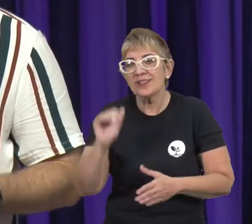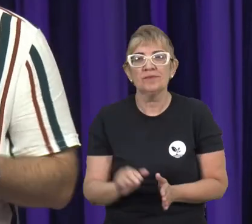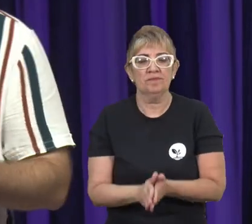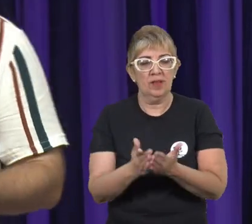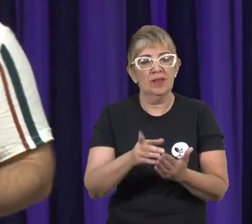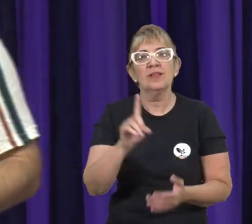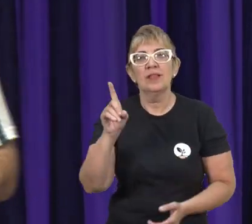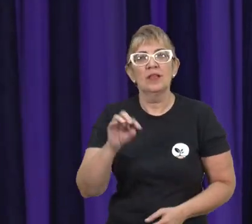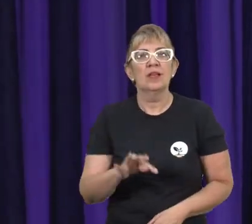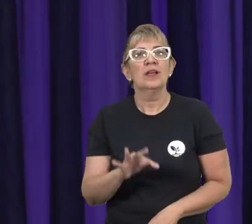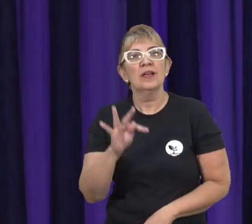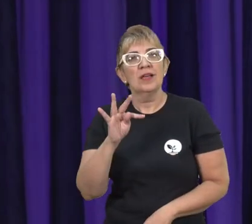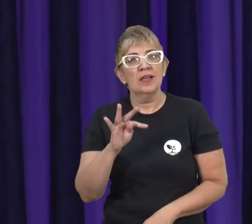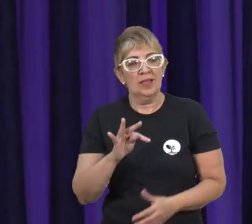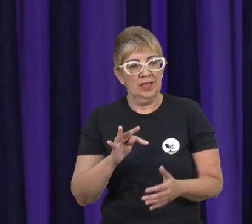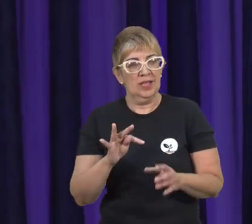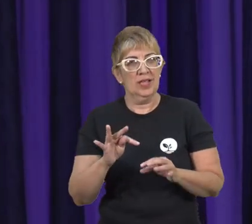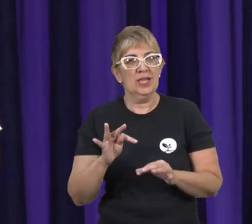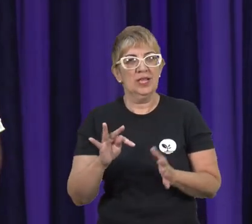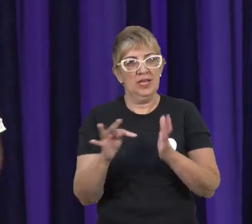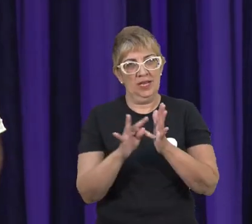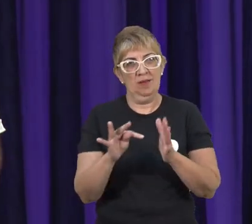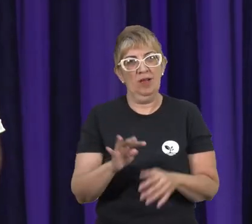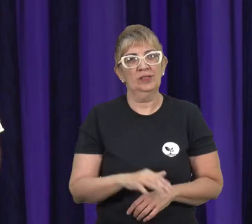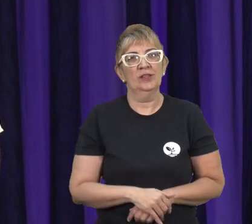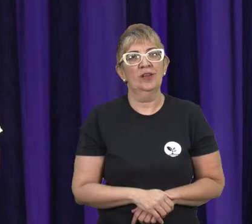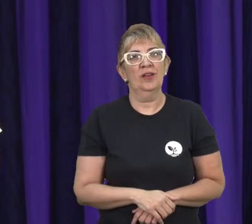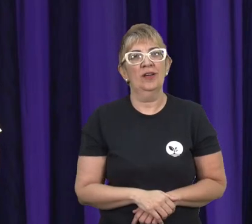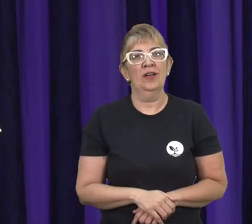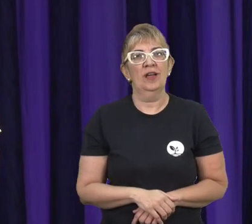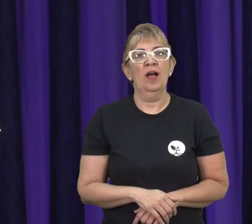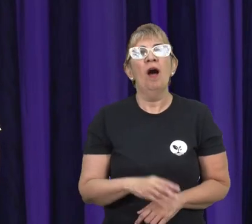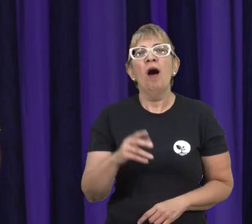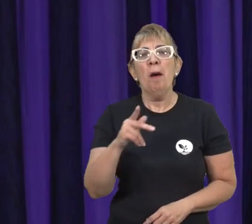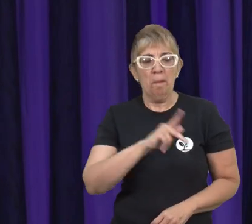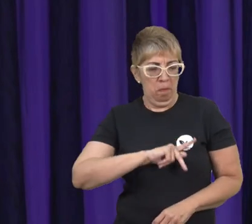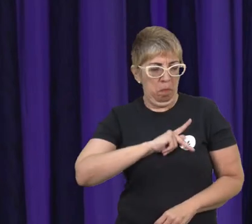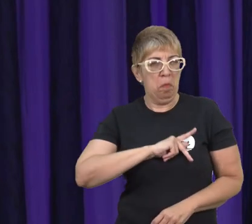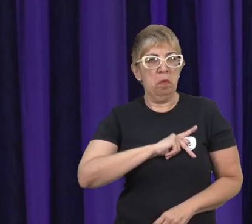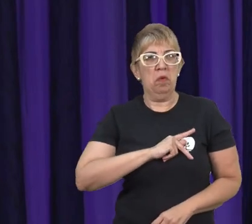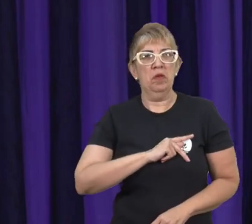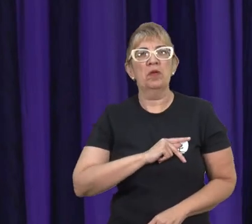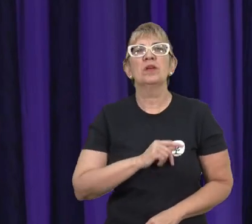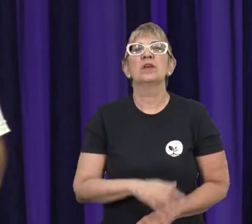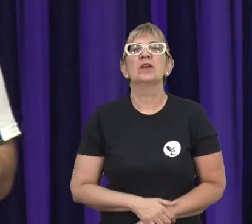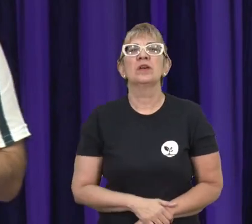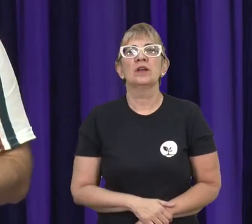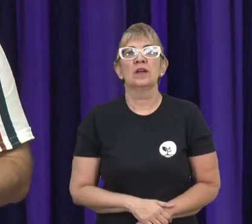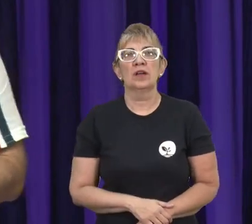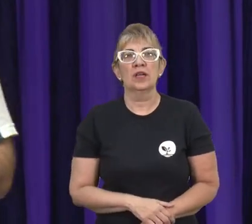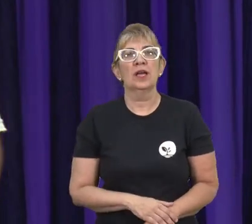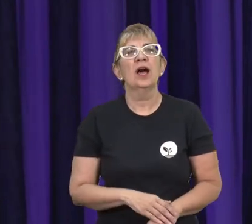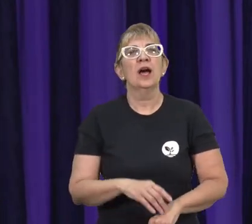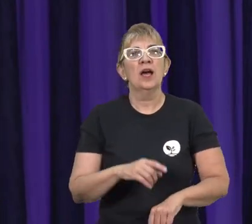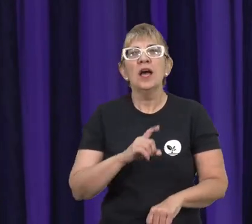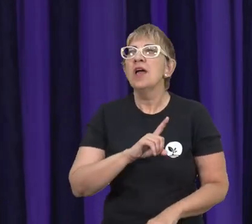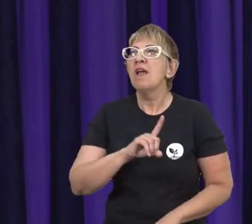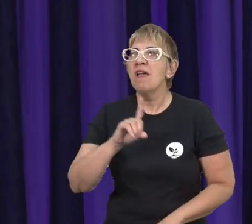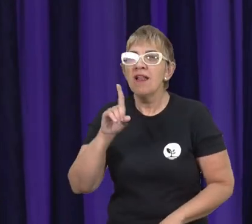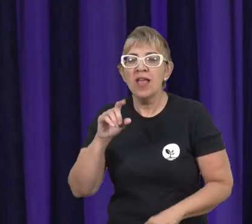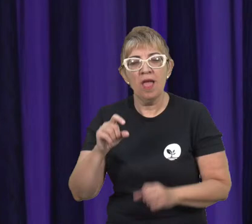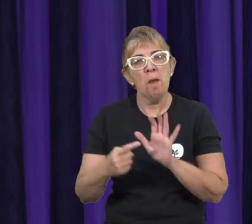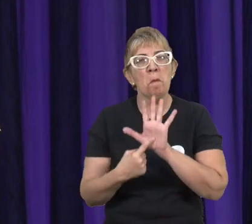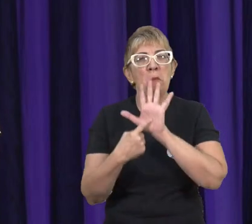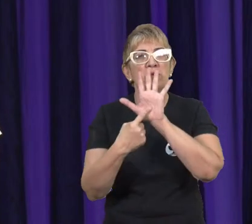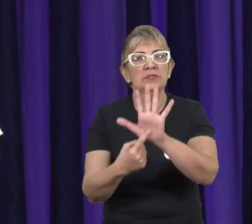1 Timóteo, no capítulo 6, versículo 15. Paulo escreveu ao seu discípulo Timóteo: no devido tempo, ele será revelado,